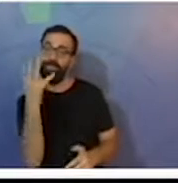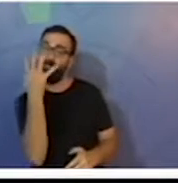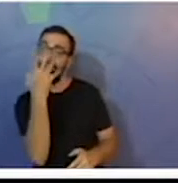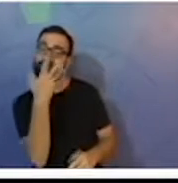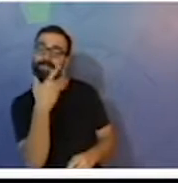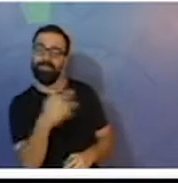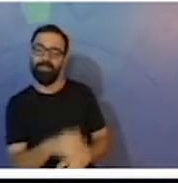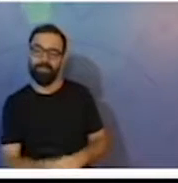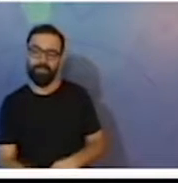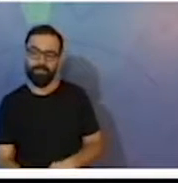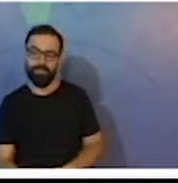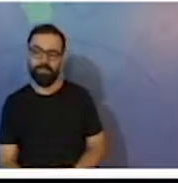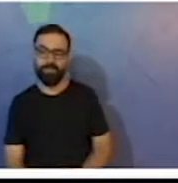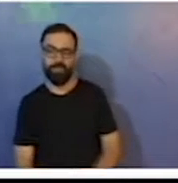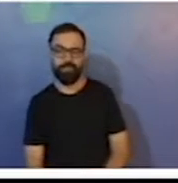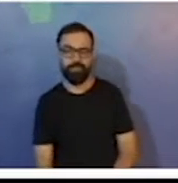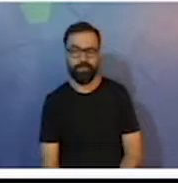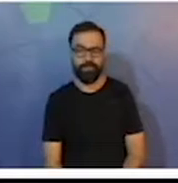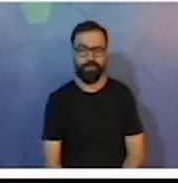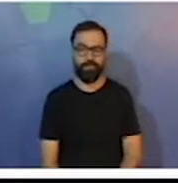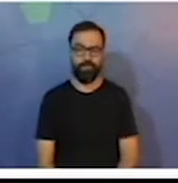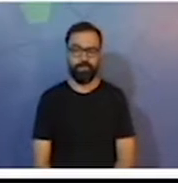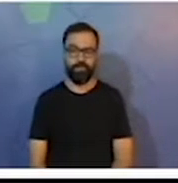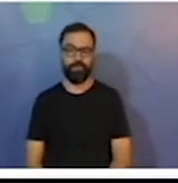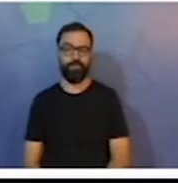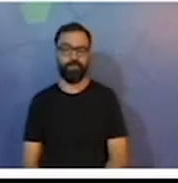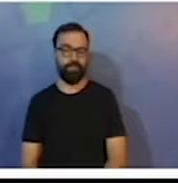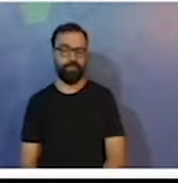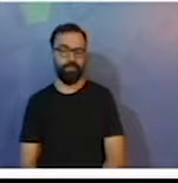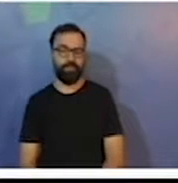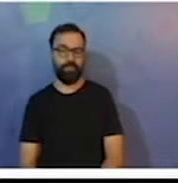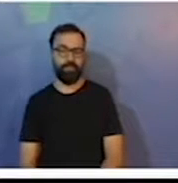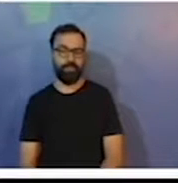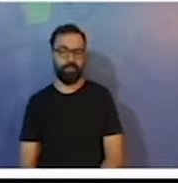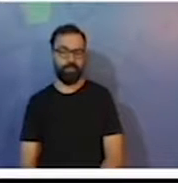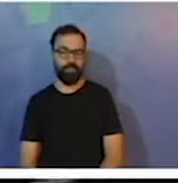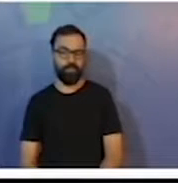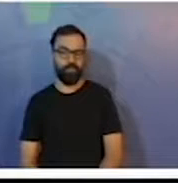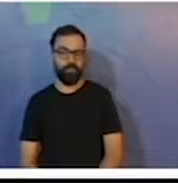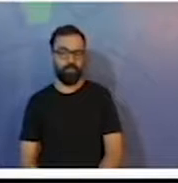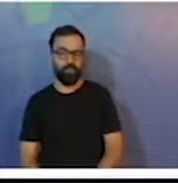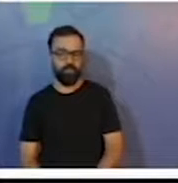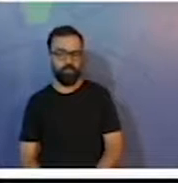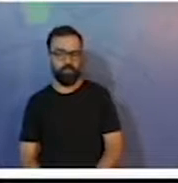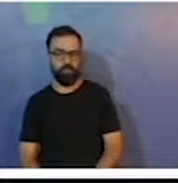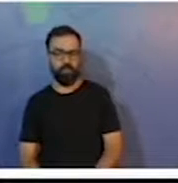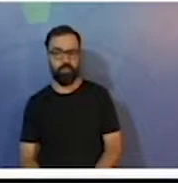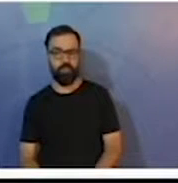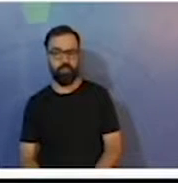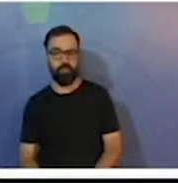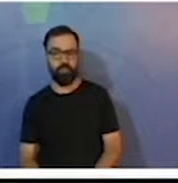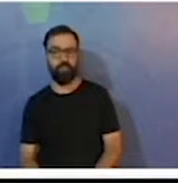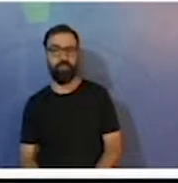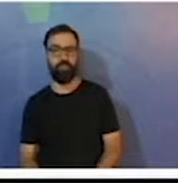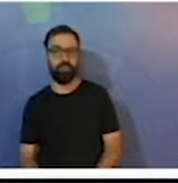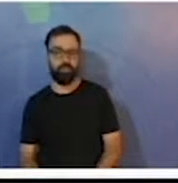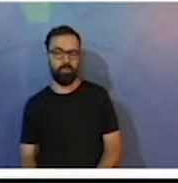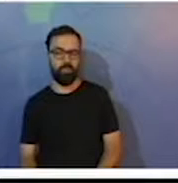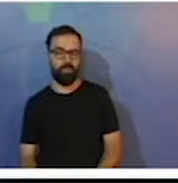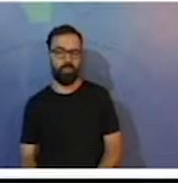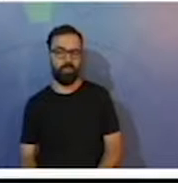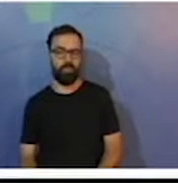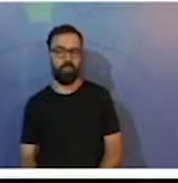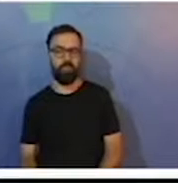adverbial normalmente calmamente e depois como sempre Ok a sequência correta